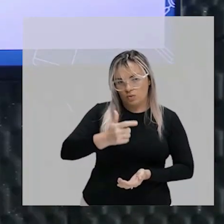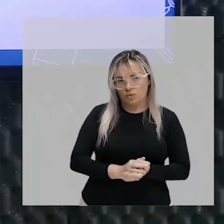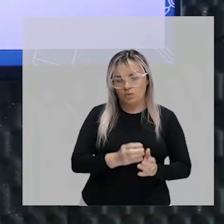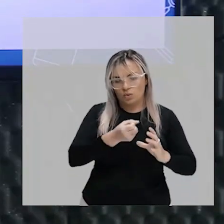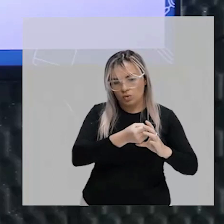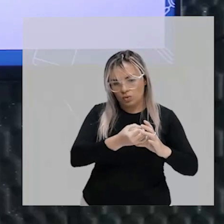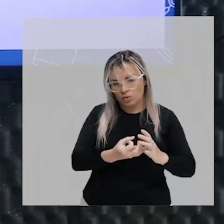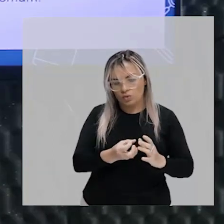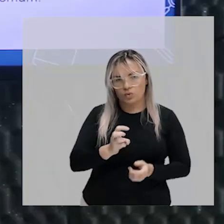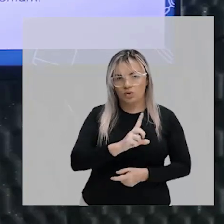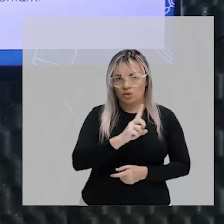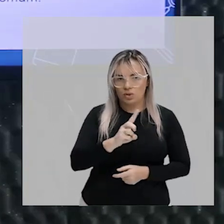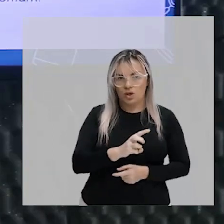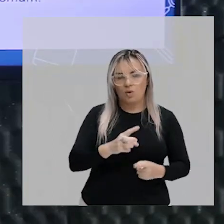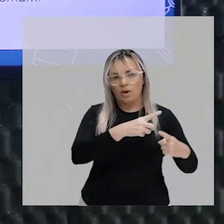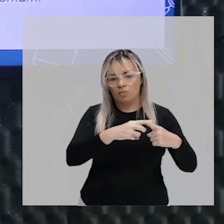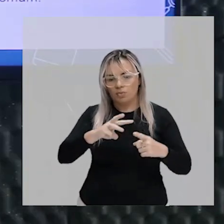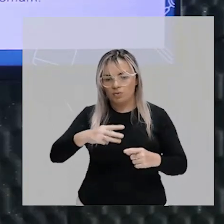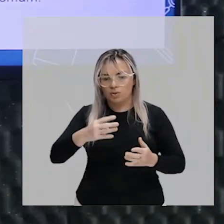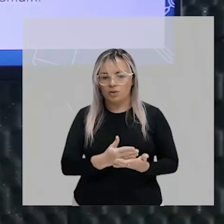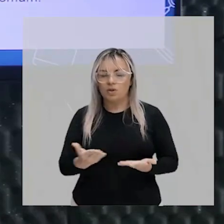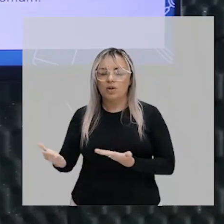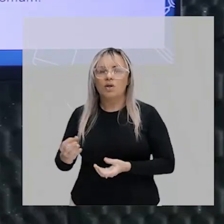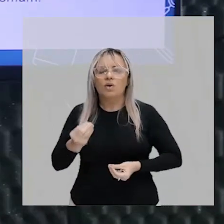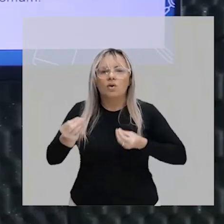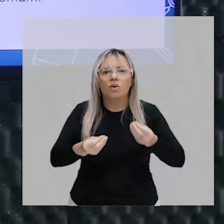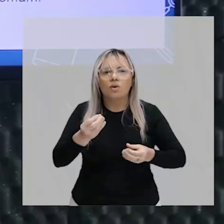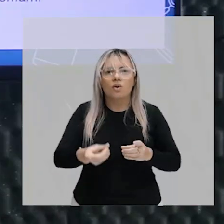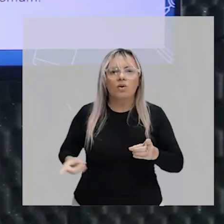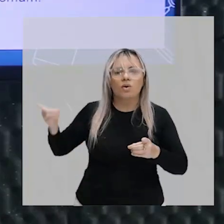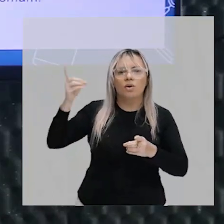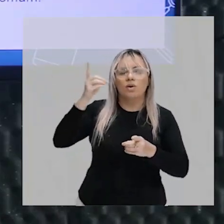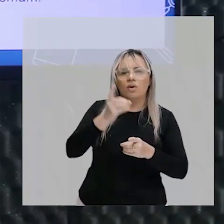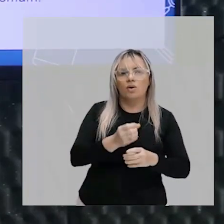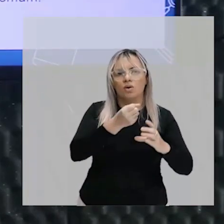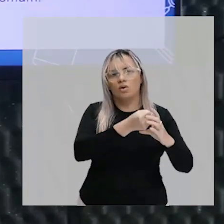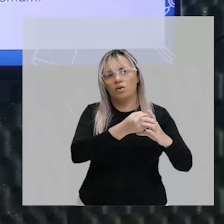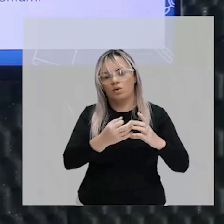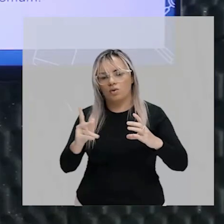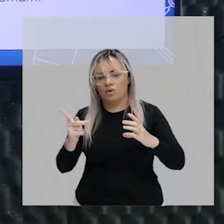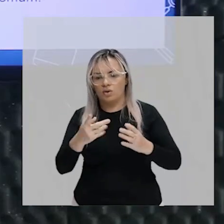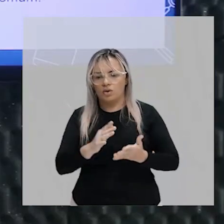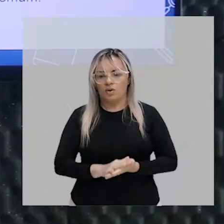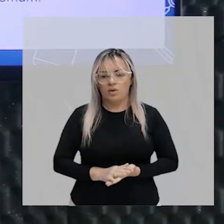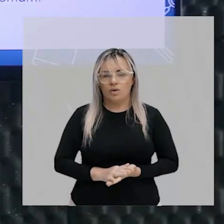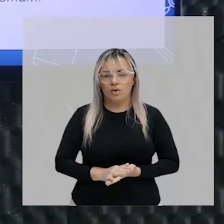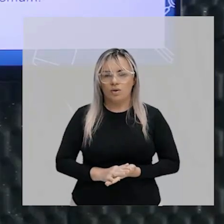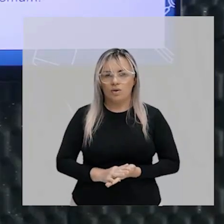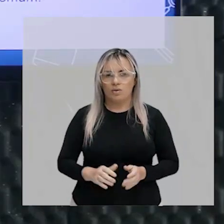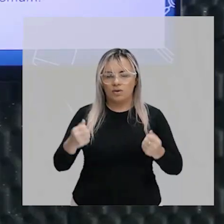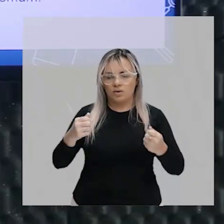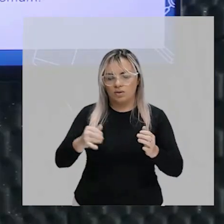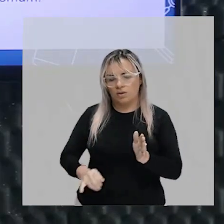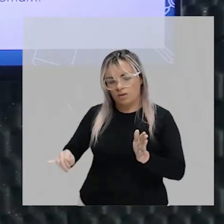que que eu faço basta eu identificar e eliminar né os termos em